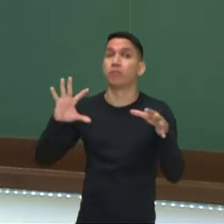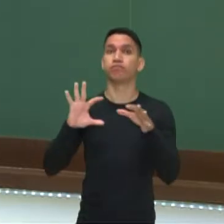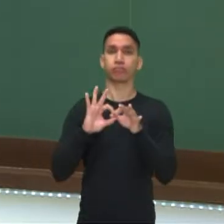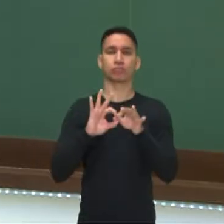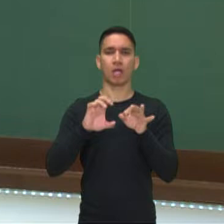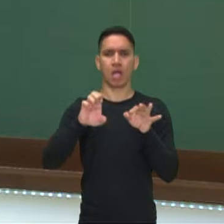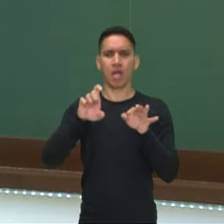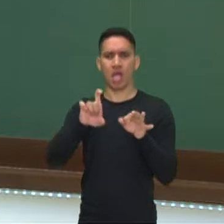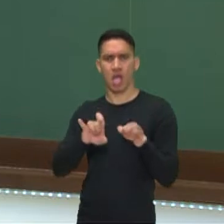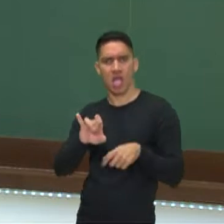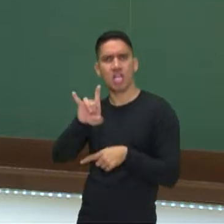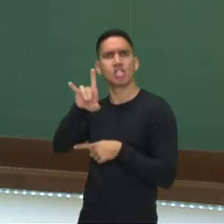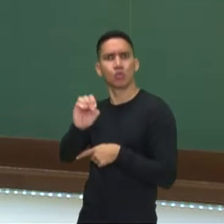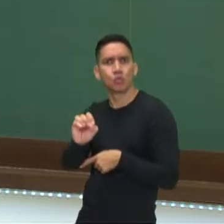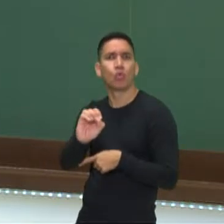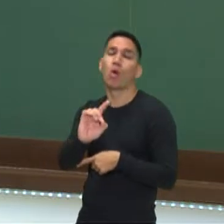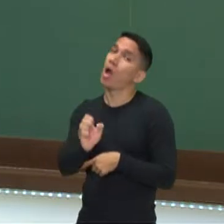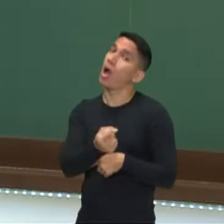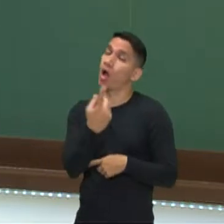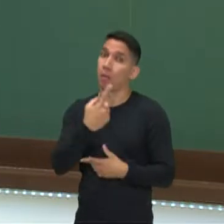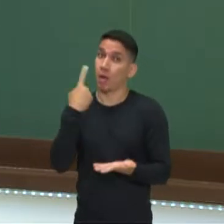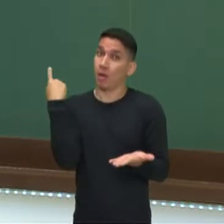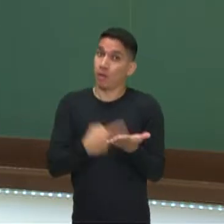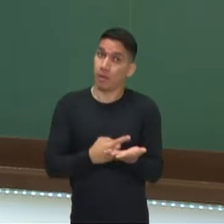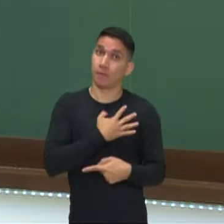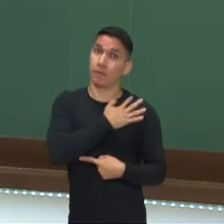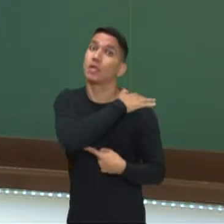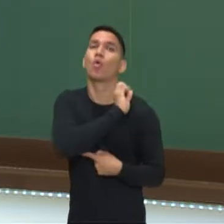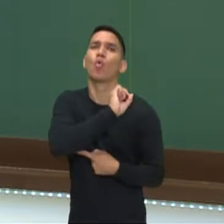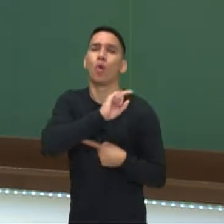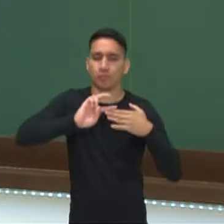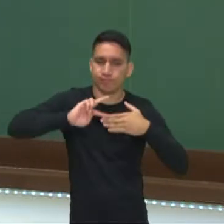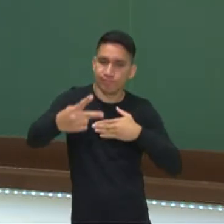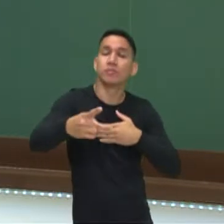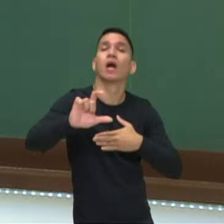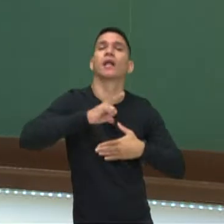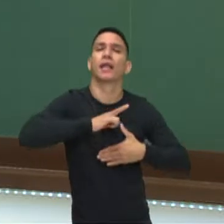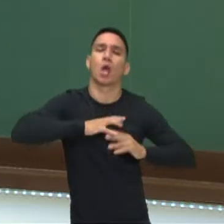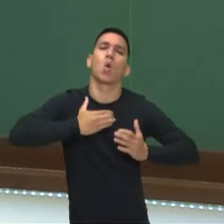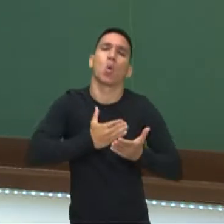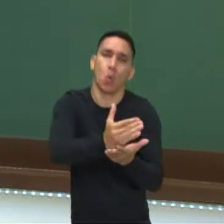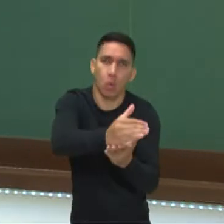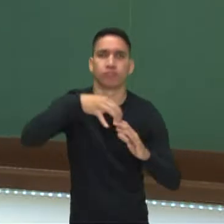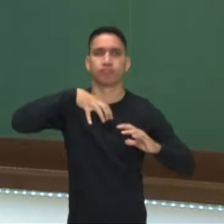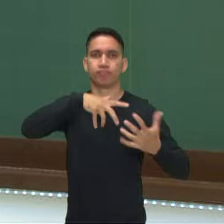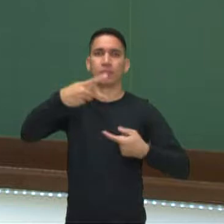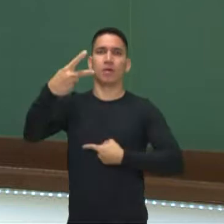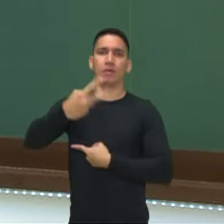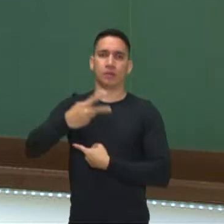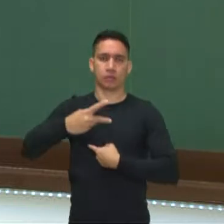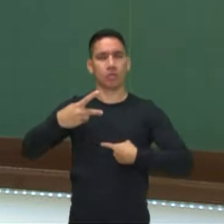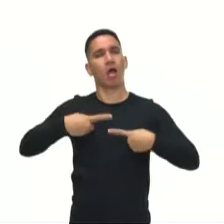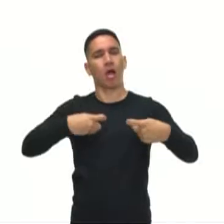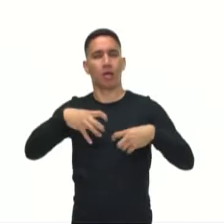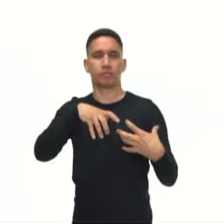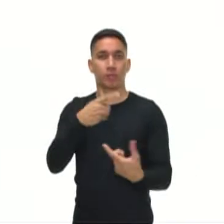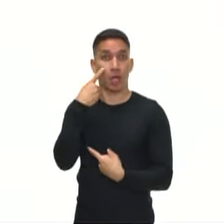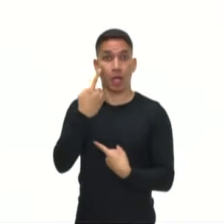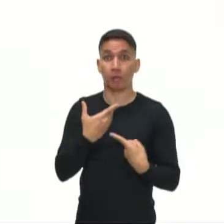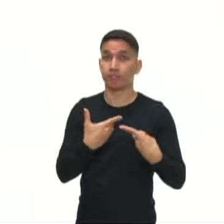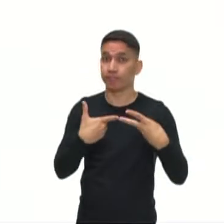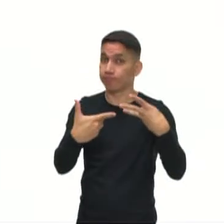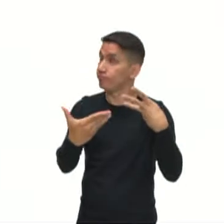Eixo, uma das alianças militares que levou então o mundo à Segunda Guerra Mundial. Está aí na sua tela destacadas